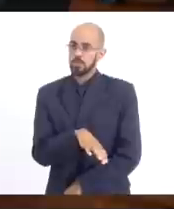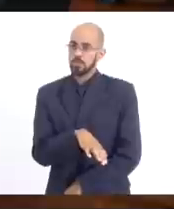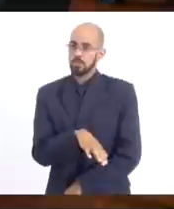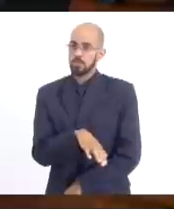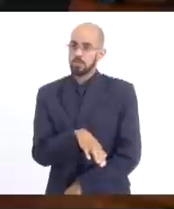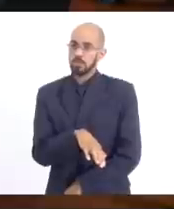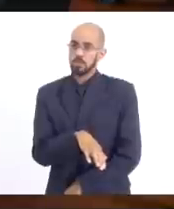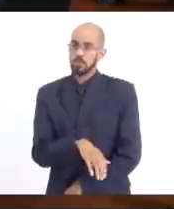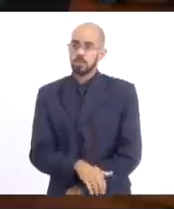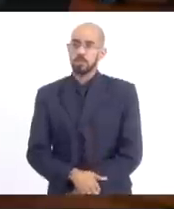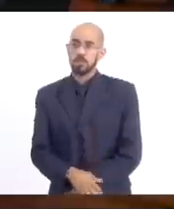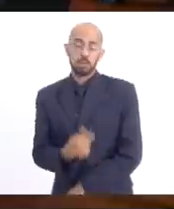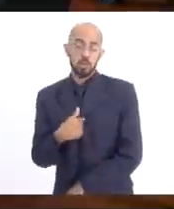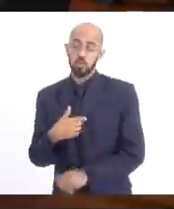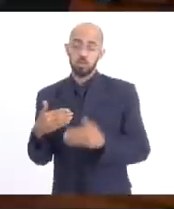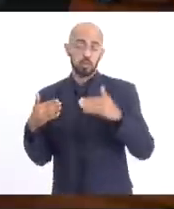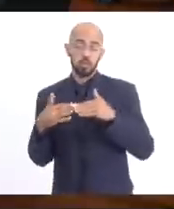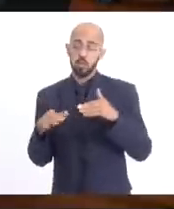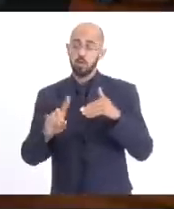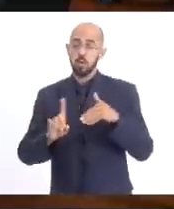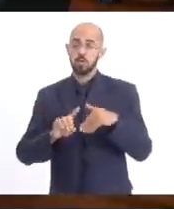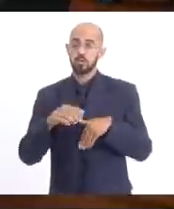concordo, é o PCCS da Saúde.